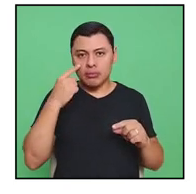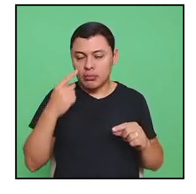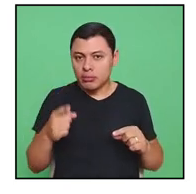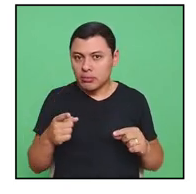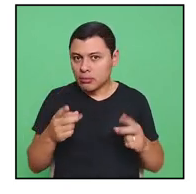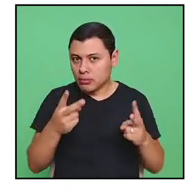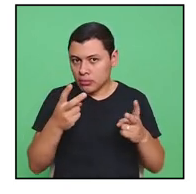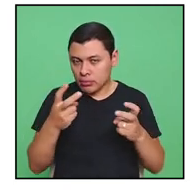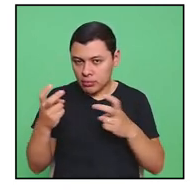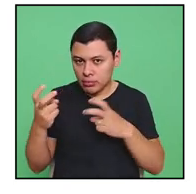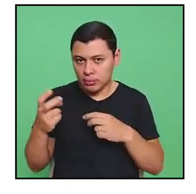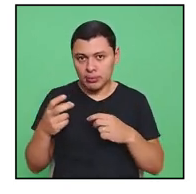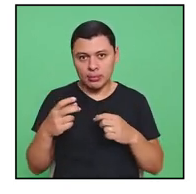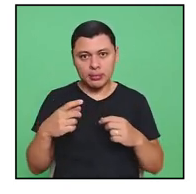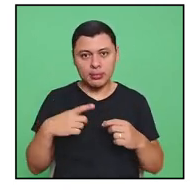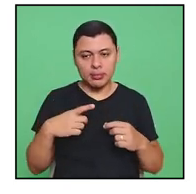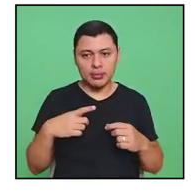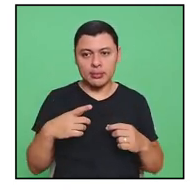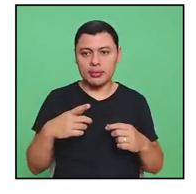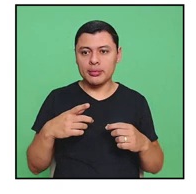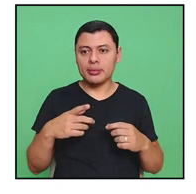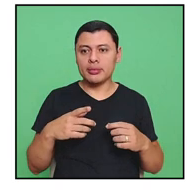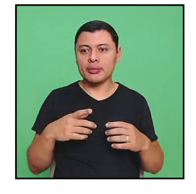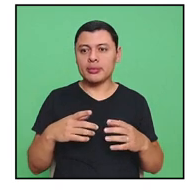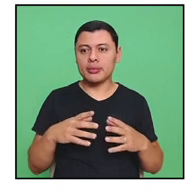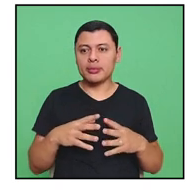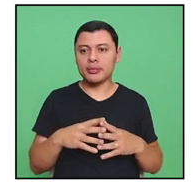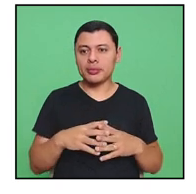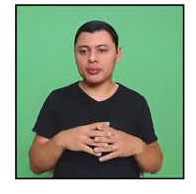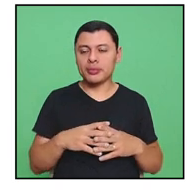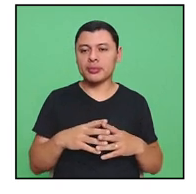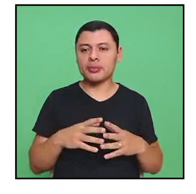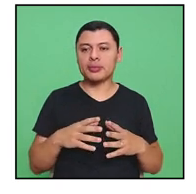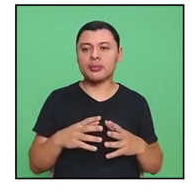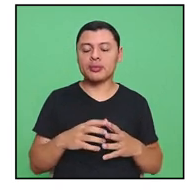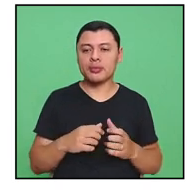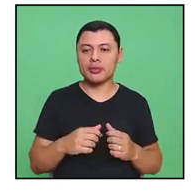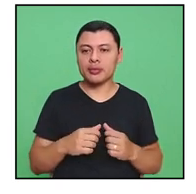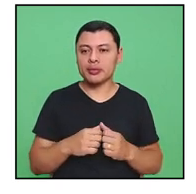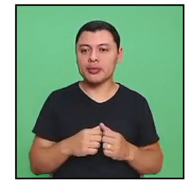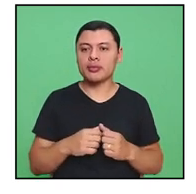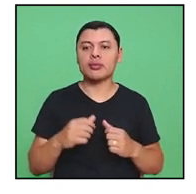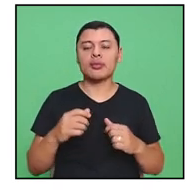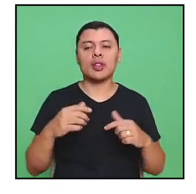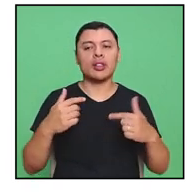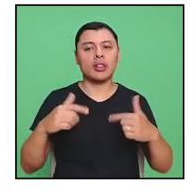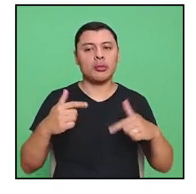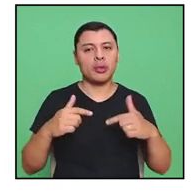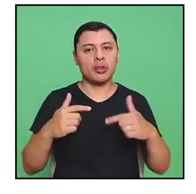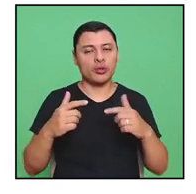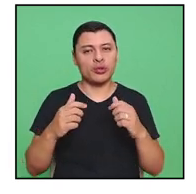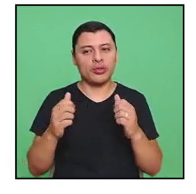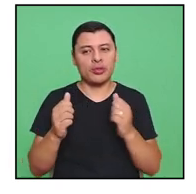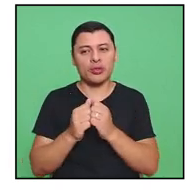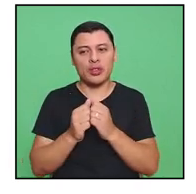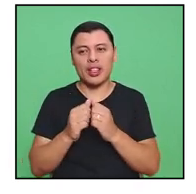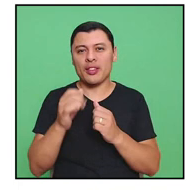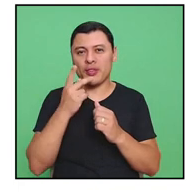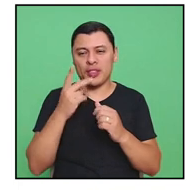por exemplo, esse detalhe da. Eu gosto muito desse detalhe do trabalho de Juno, né, que é aquela